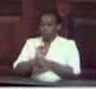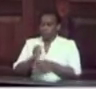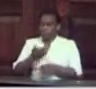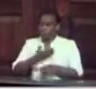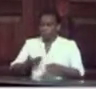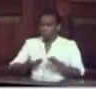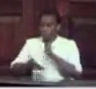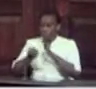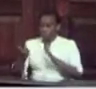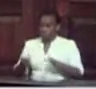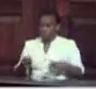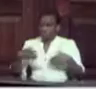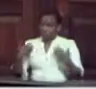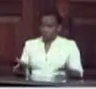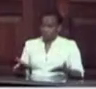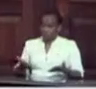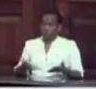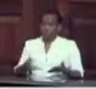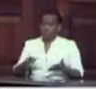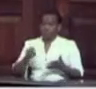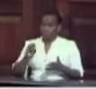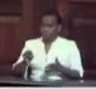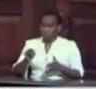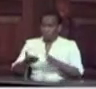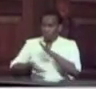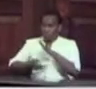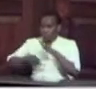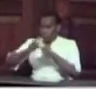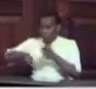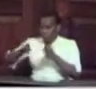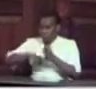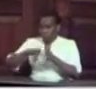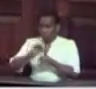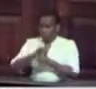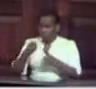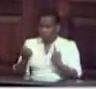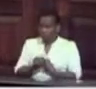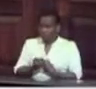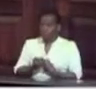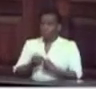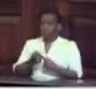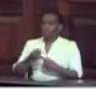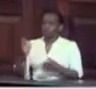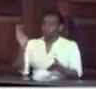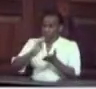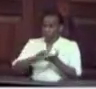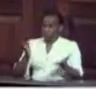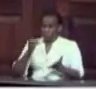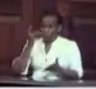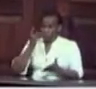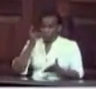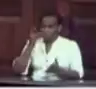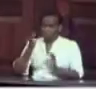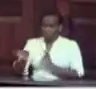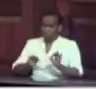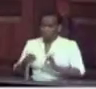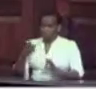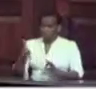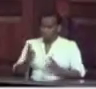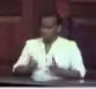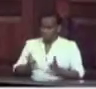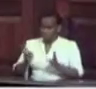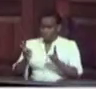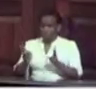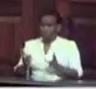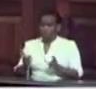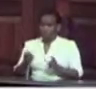200 milhões de reais. Ora, com o corte social que foi inserido no projeto votado hoje, com o corte social, se mantivéssemos